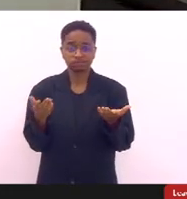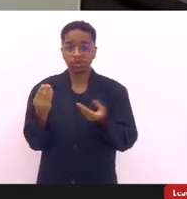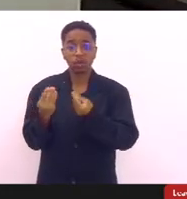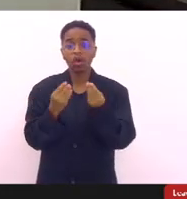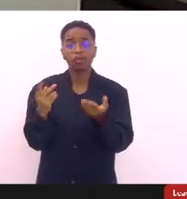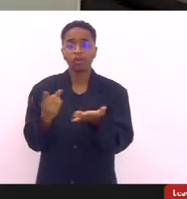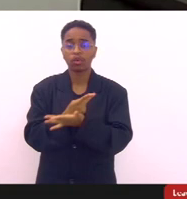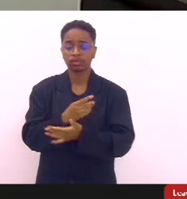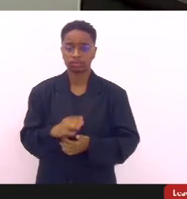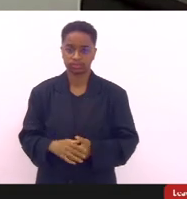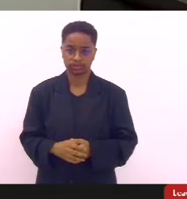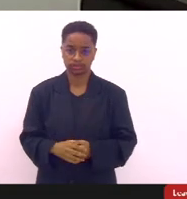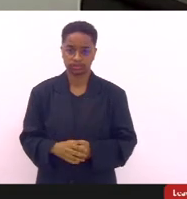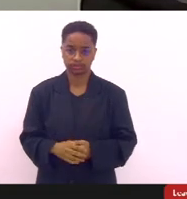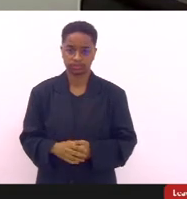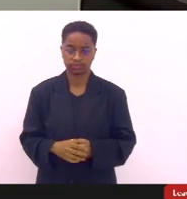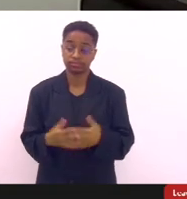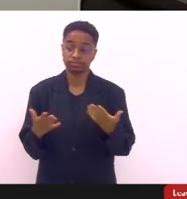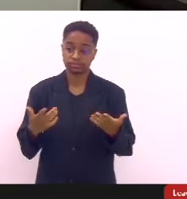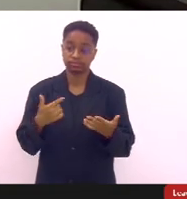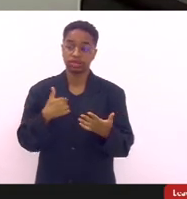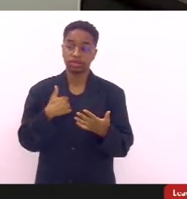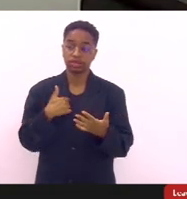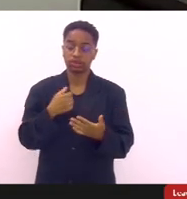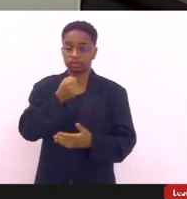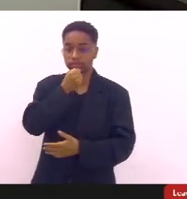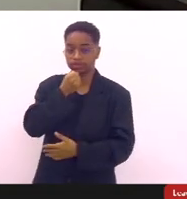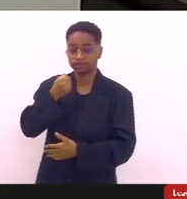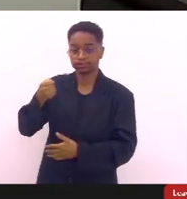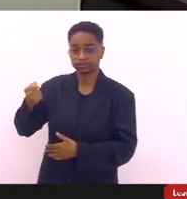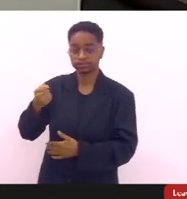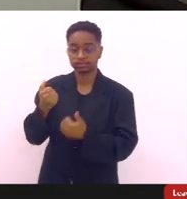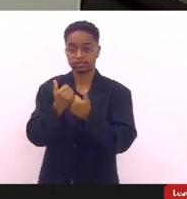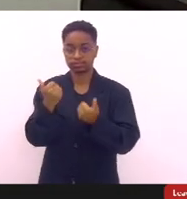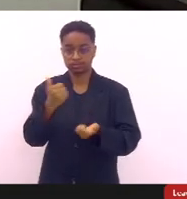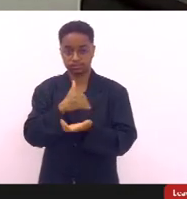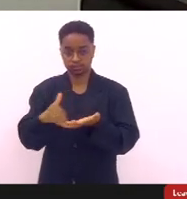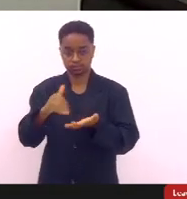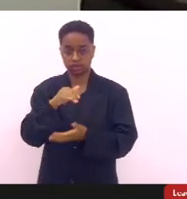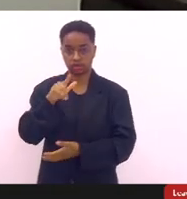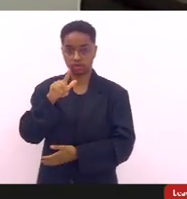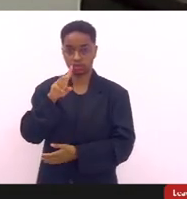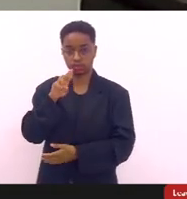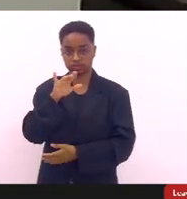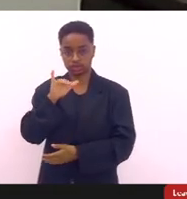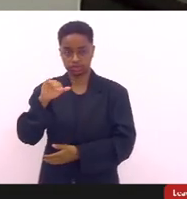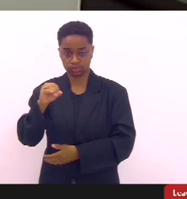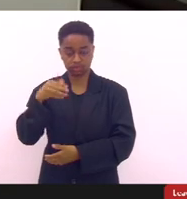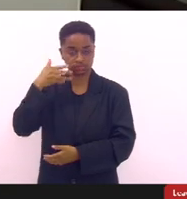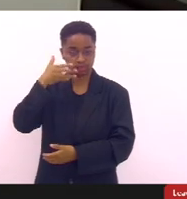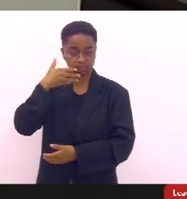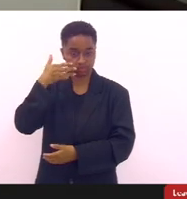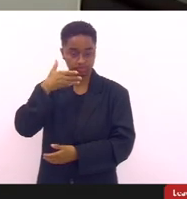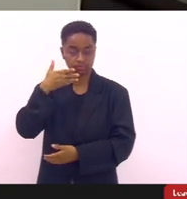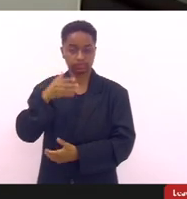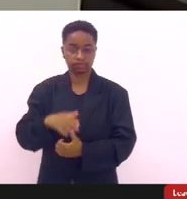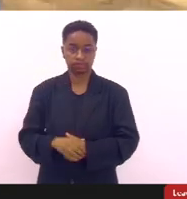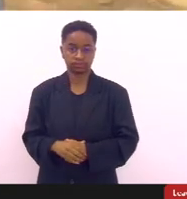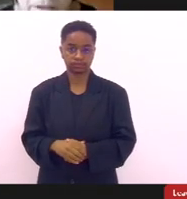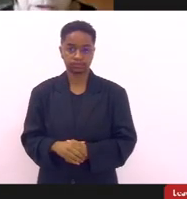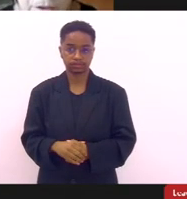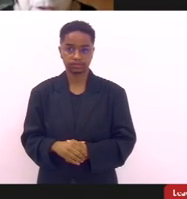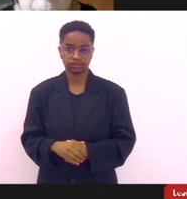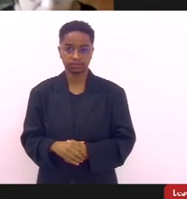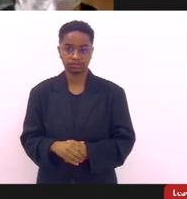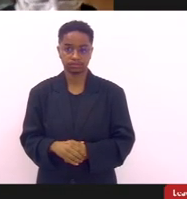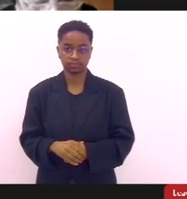feito isso, né? Então, eu vou passar para o subsecretário Lúcio, para as suas considerações, né? Se